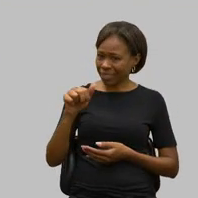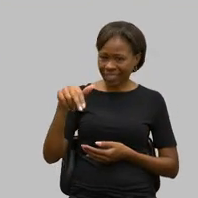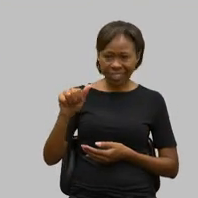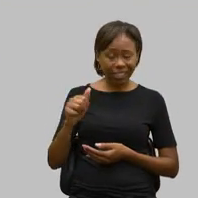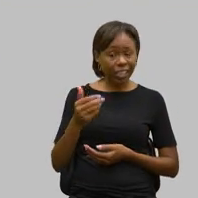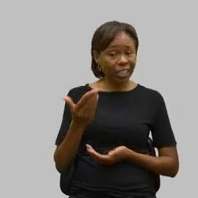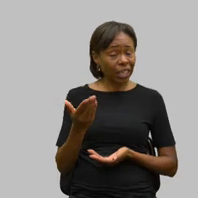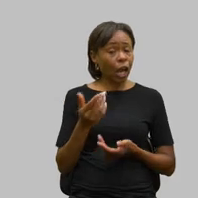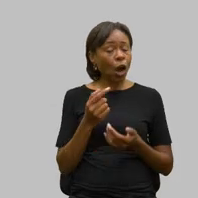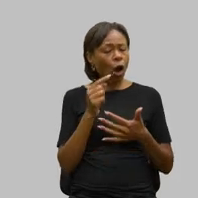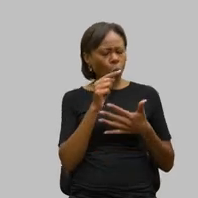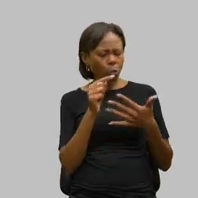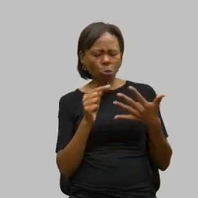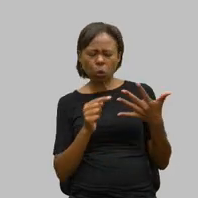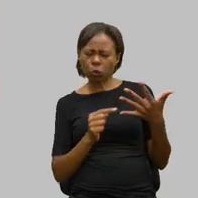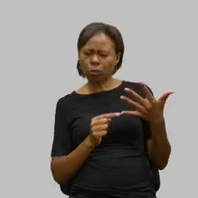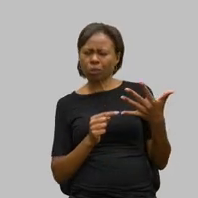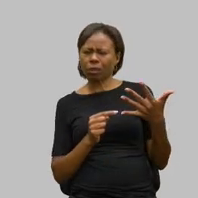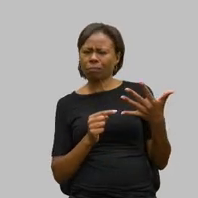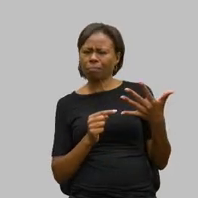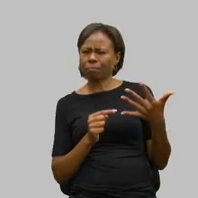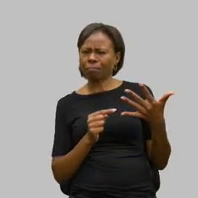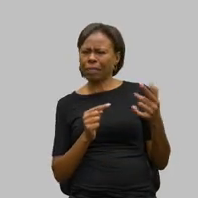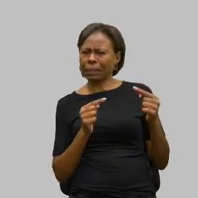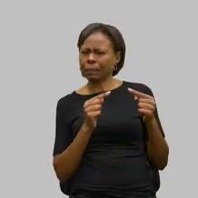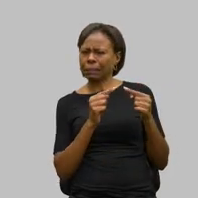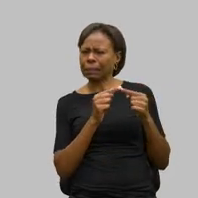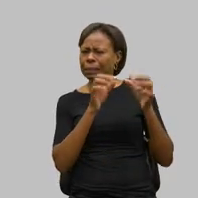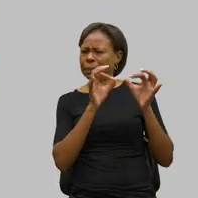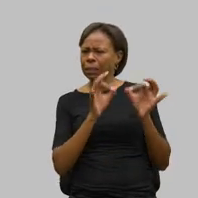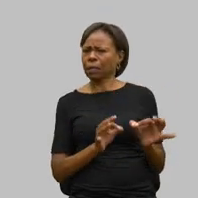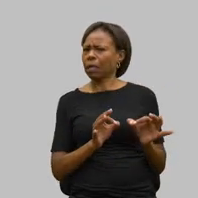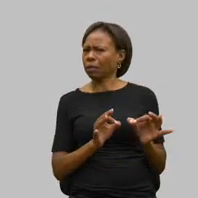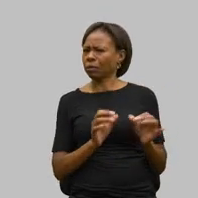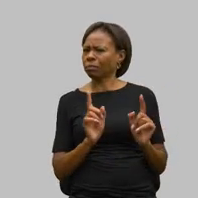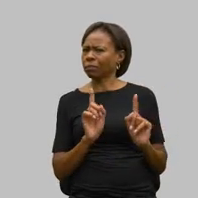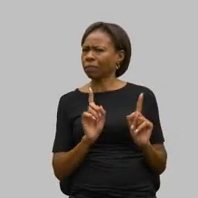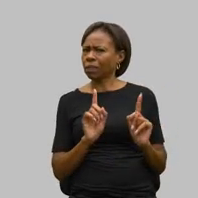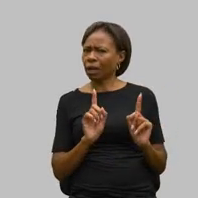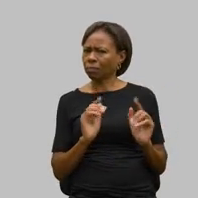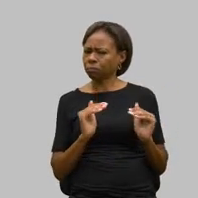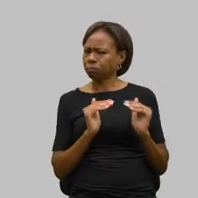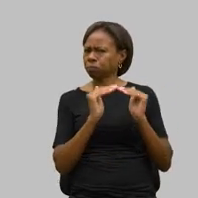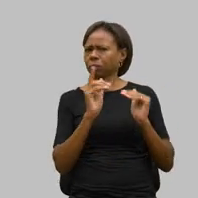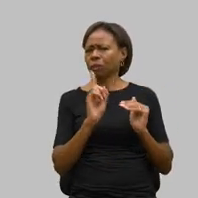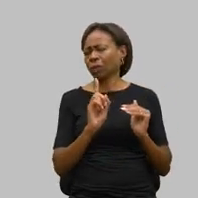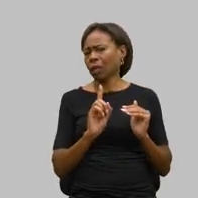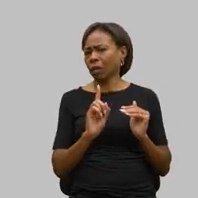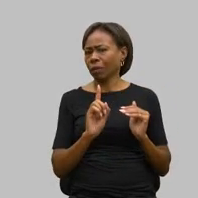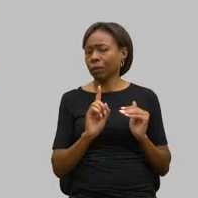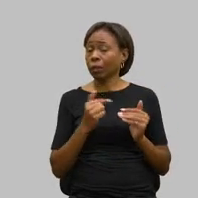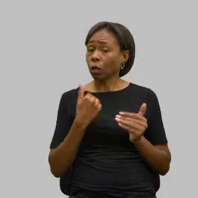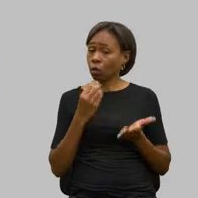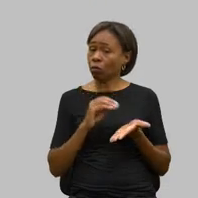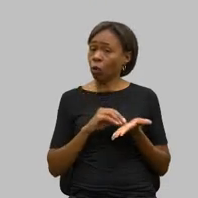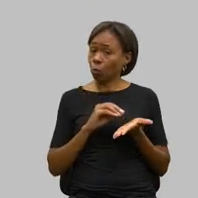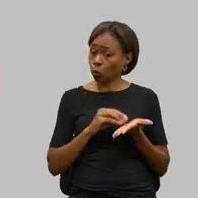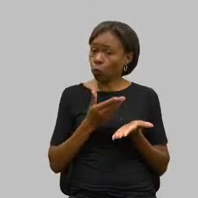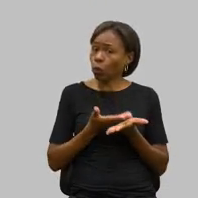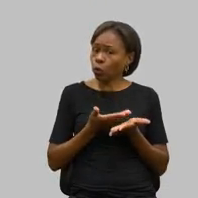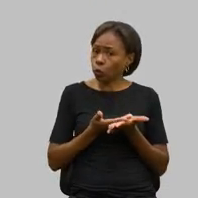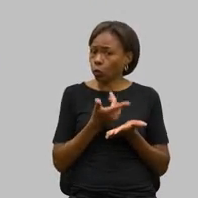aí 100%. Não deu para eu fazer o estudo de todas as outras coisas. Bom,